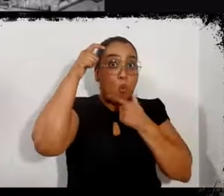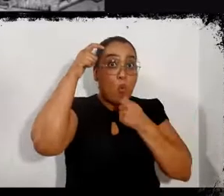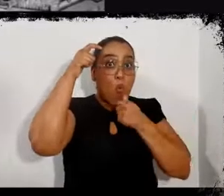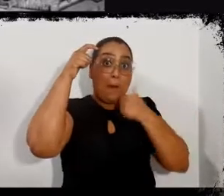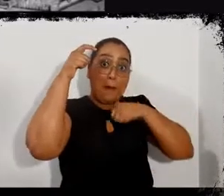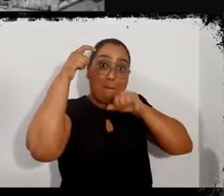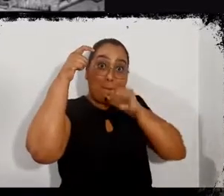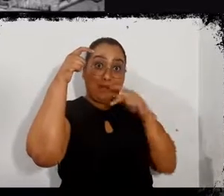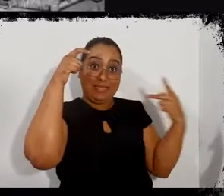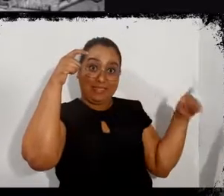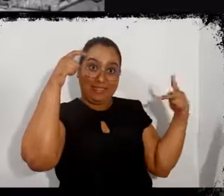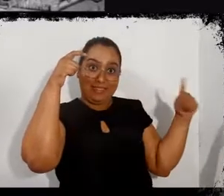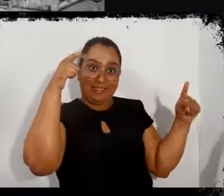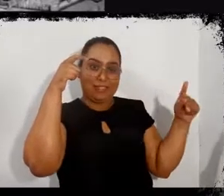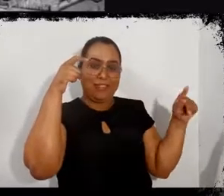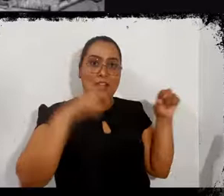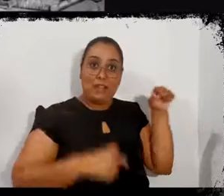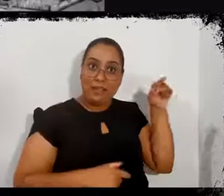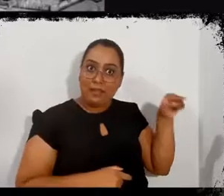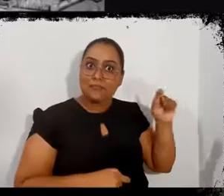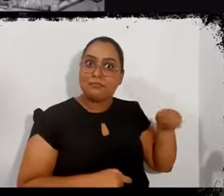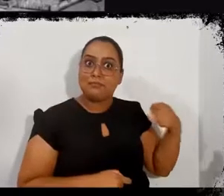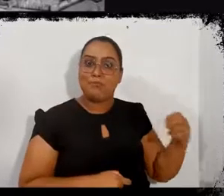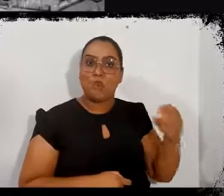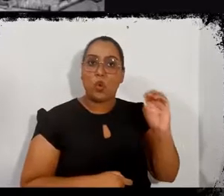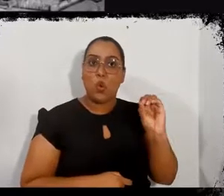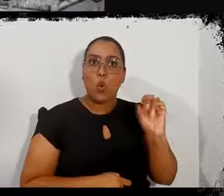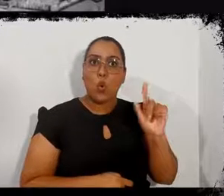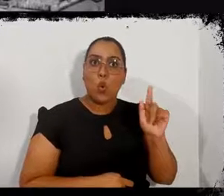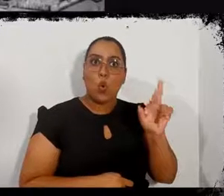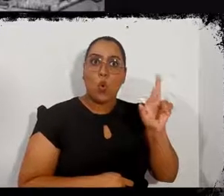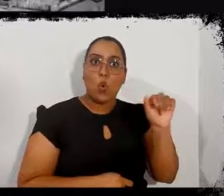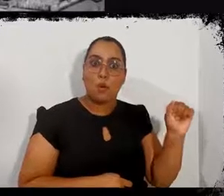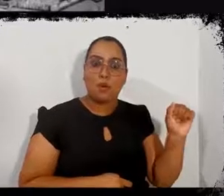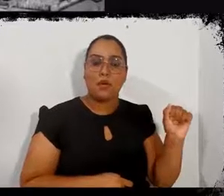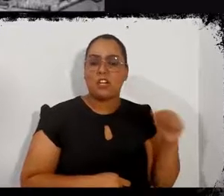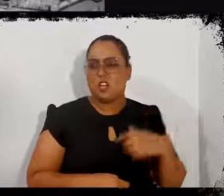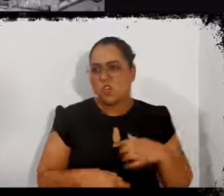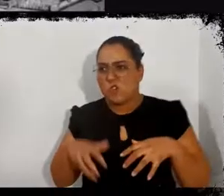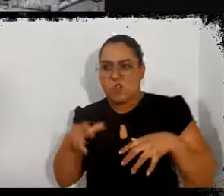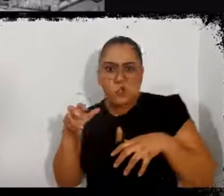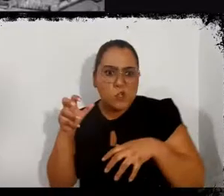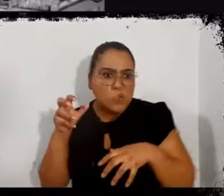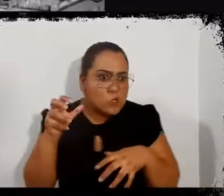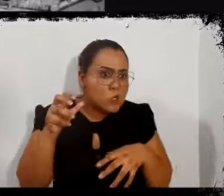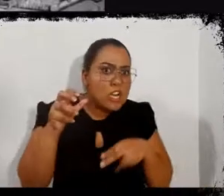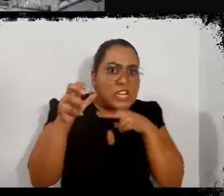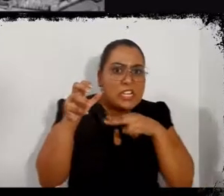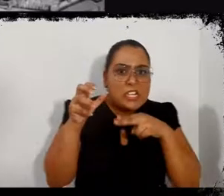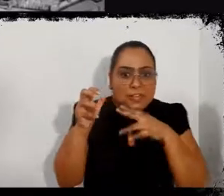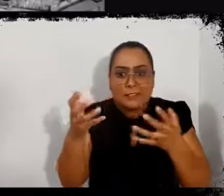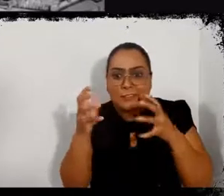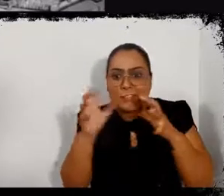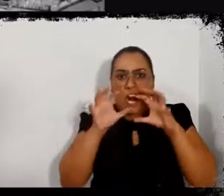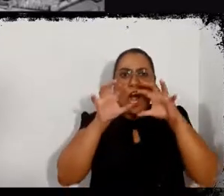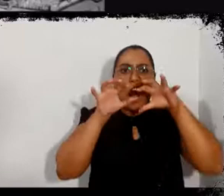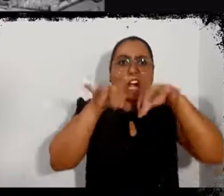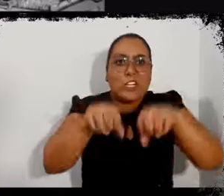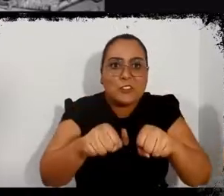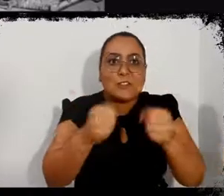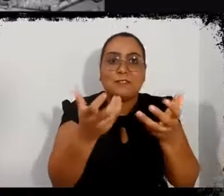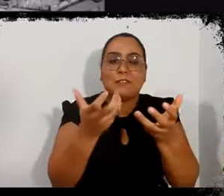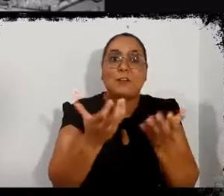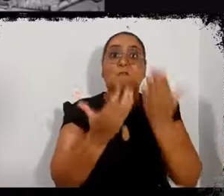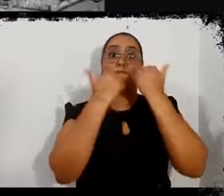gêmeas, uma se chama Aurora, outro chama-se Sol, e a sogra da princesa, que é uma